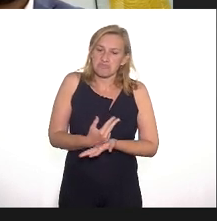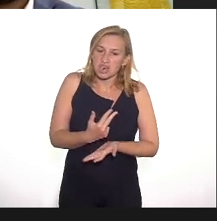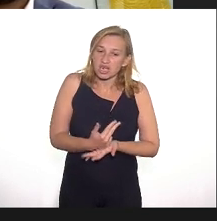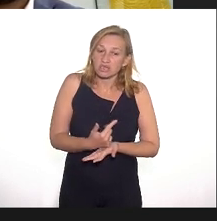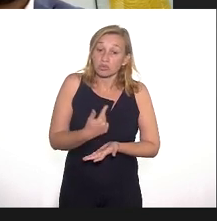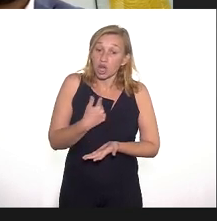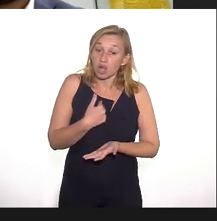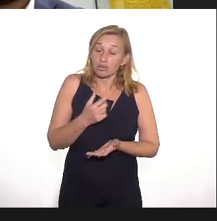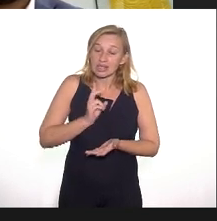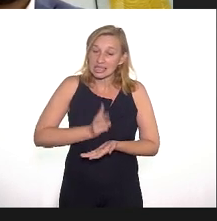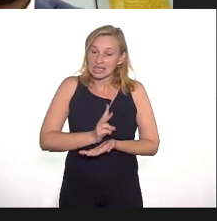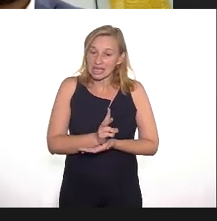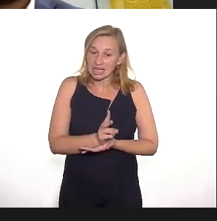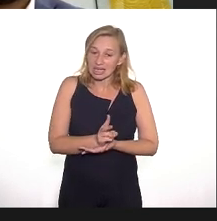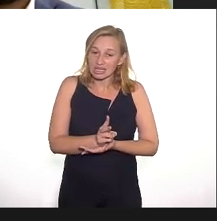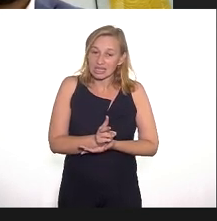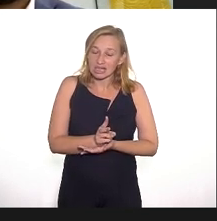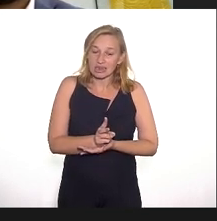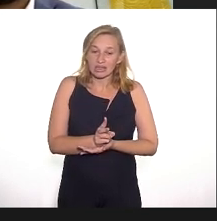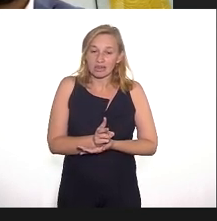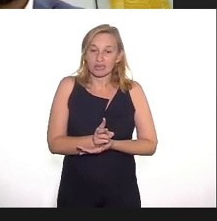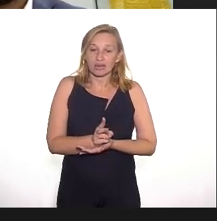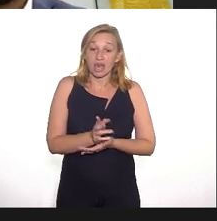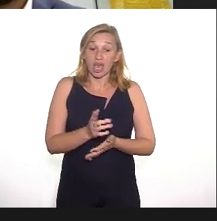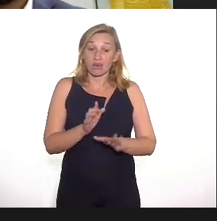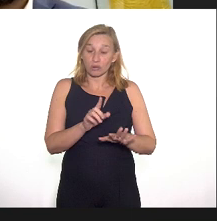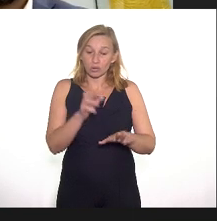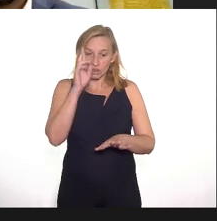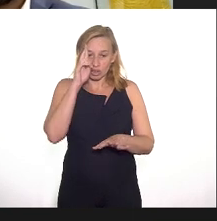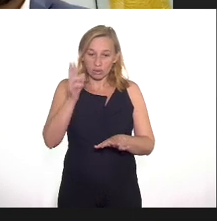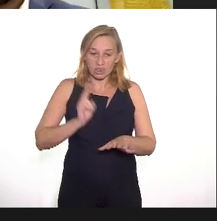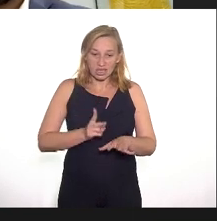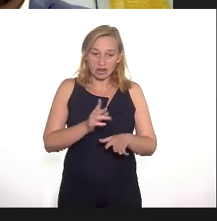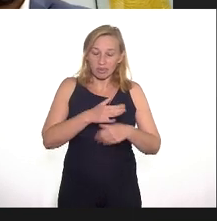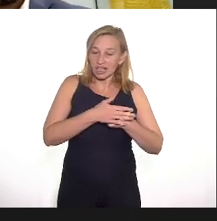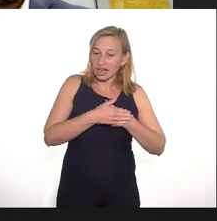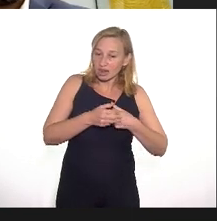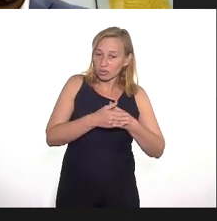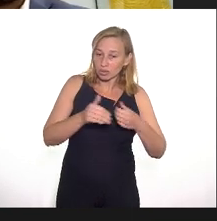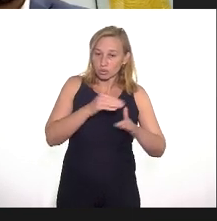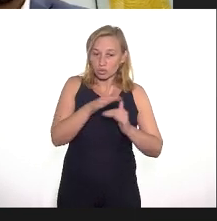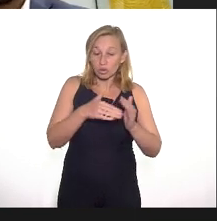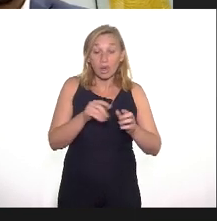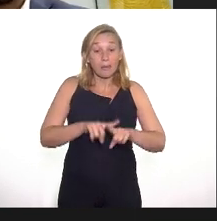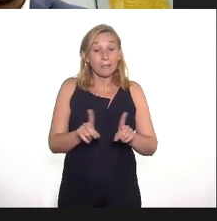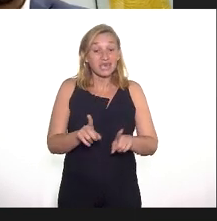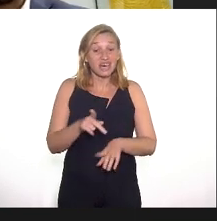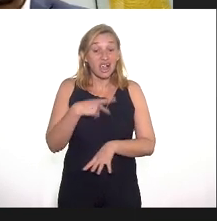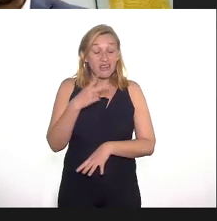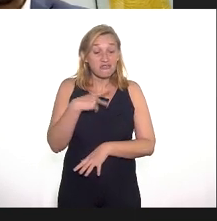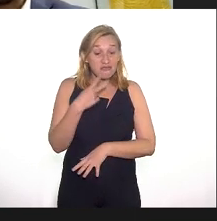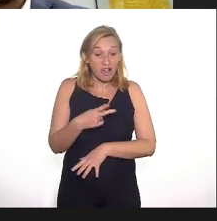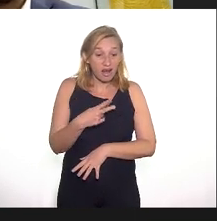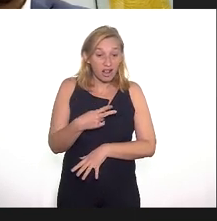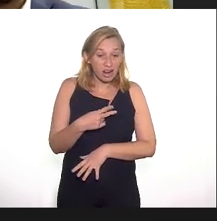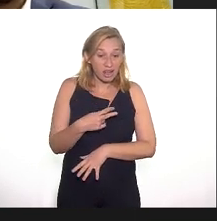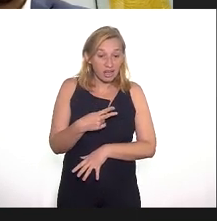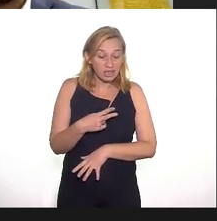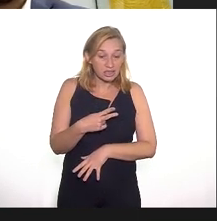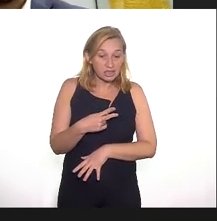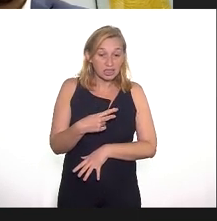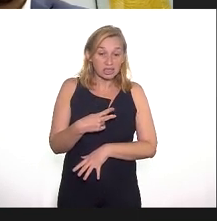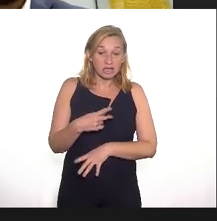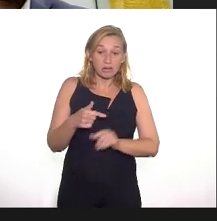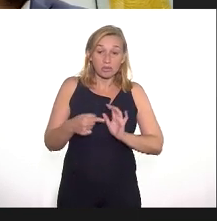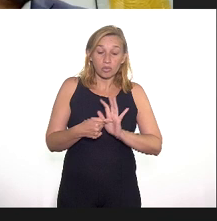sempre muito carinhoso com todos, mas a fala da demora, ela não coaduna com a